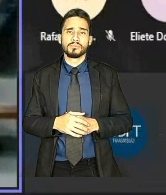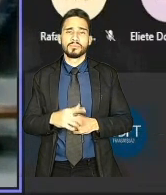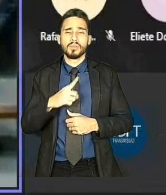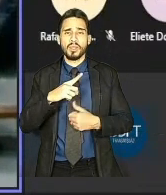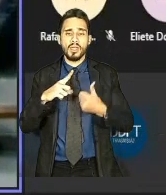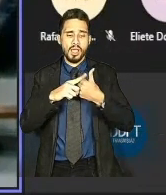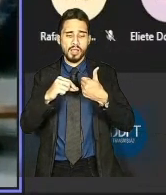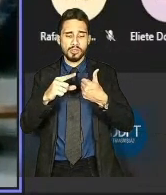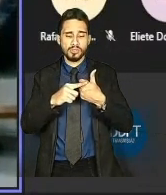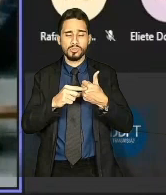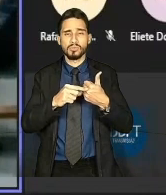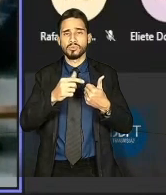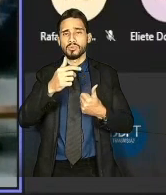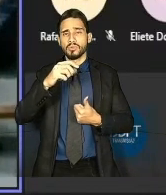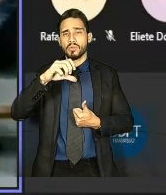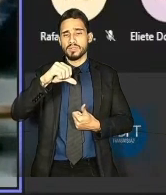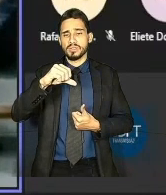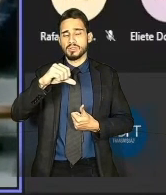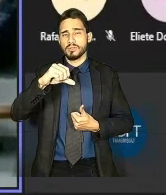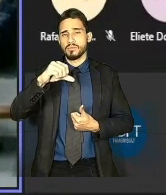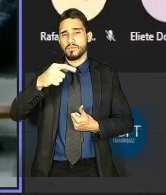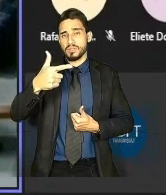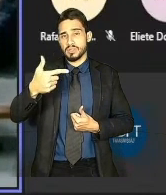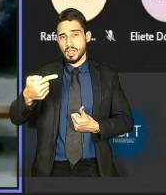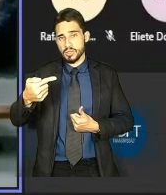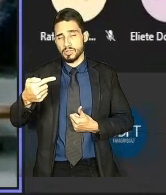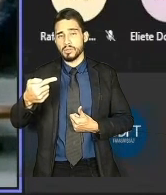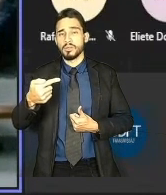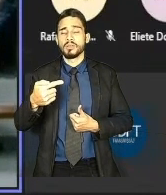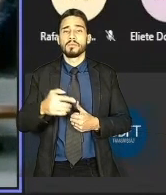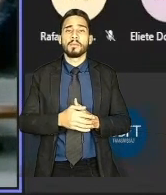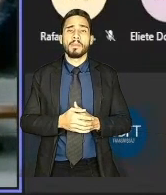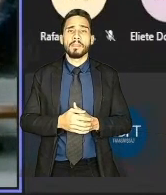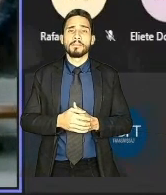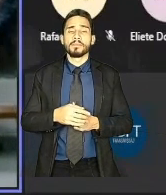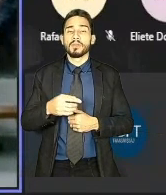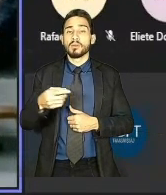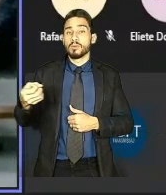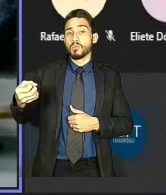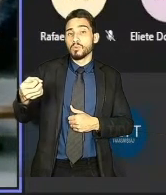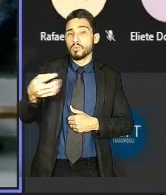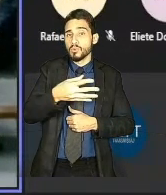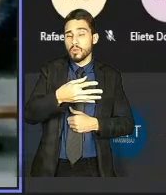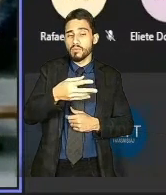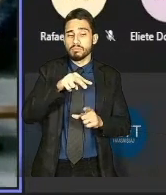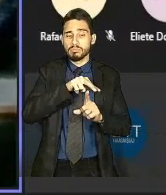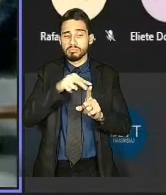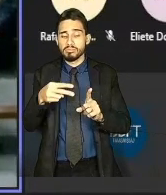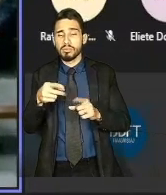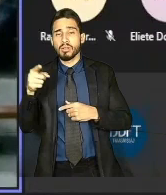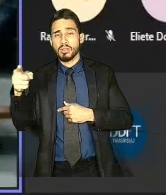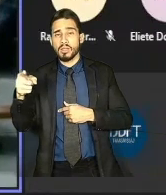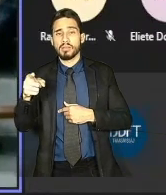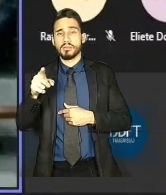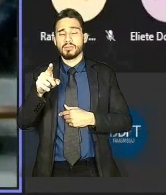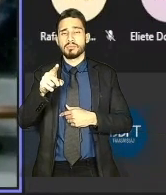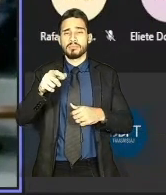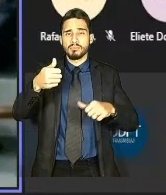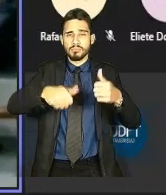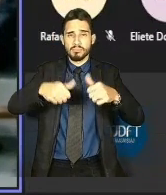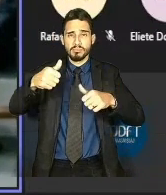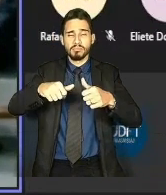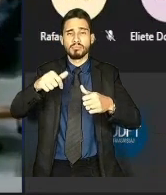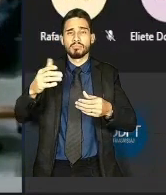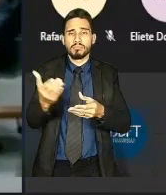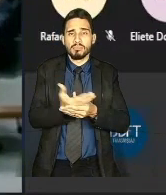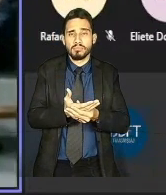daqueles previstos no artigo 927, ele deu uma nova roupagem à jurisprudência daquele tribunal,